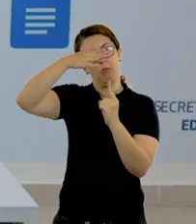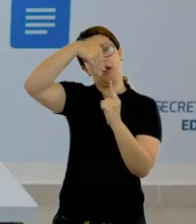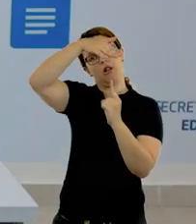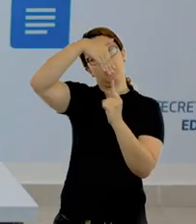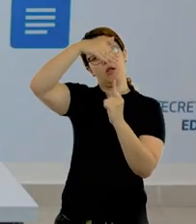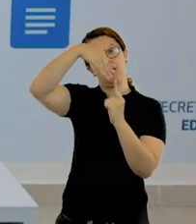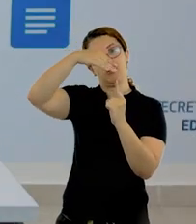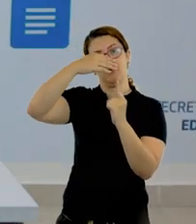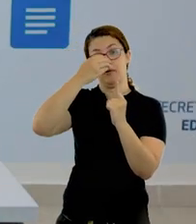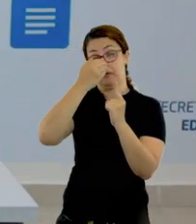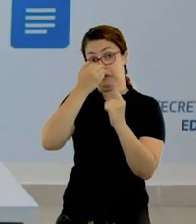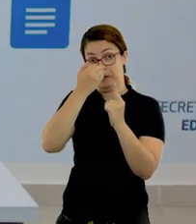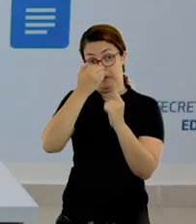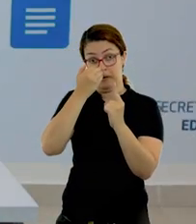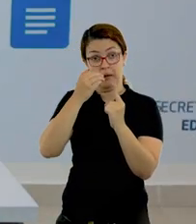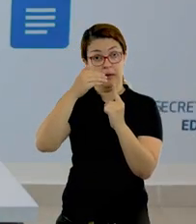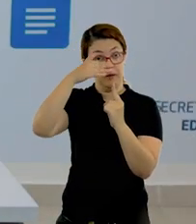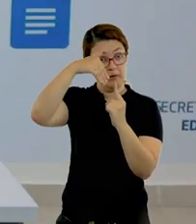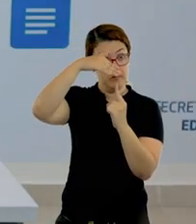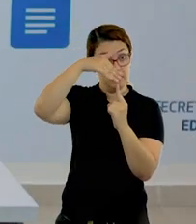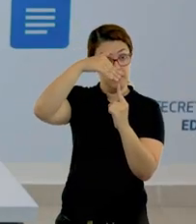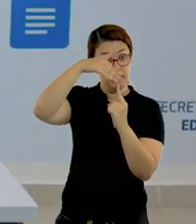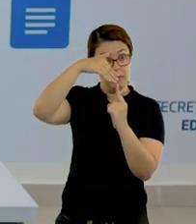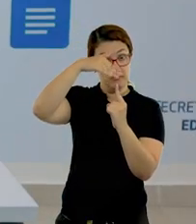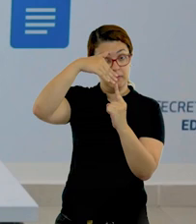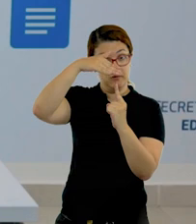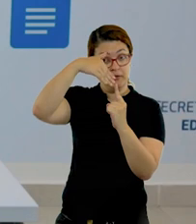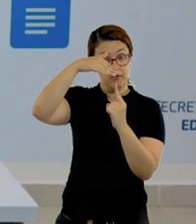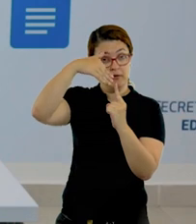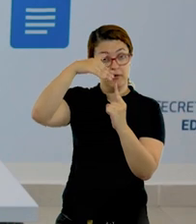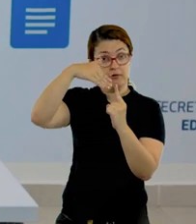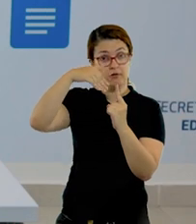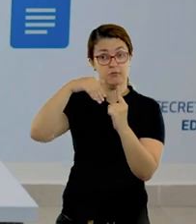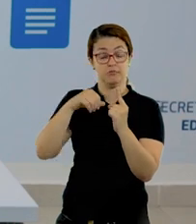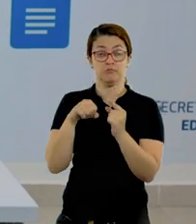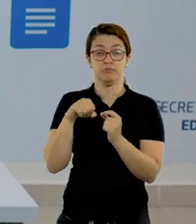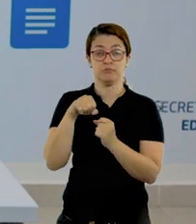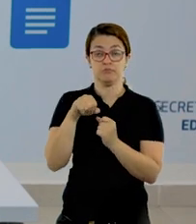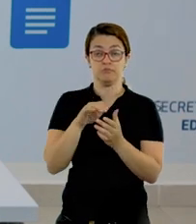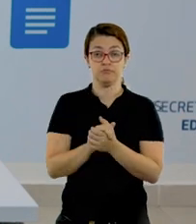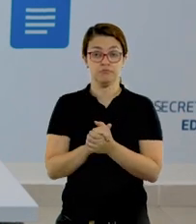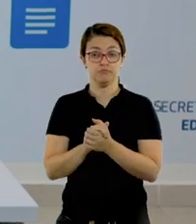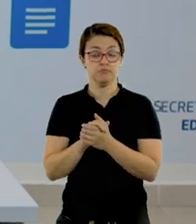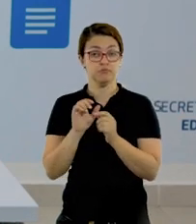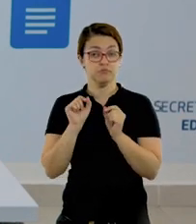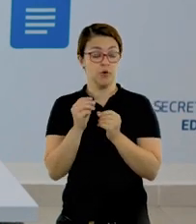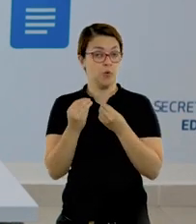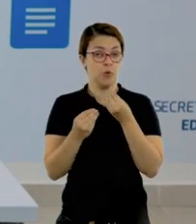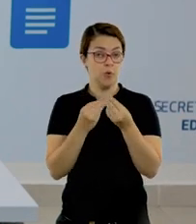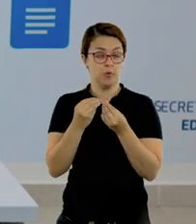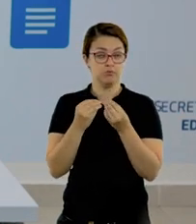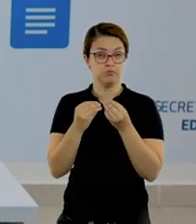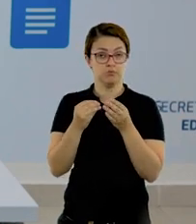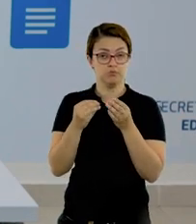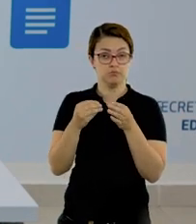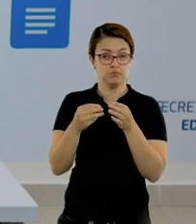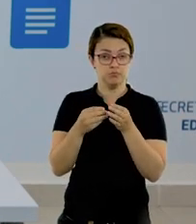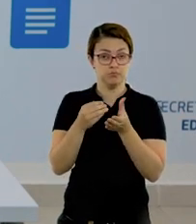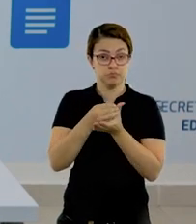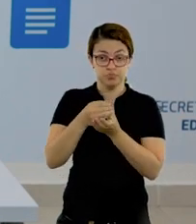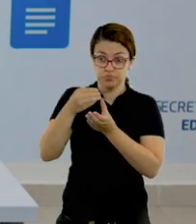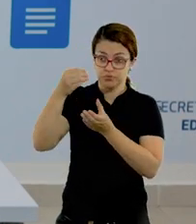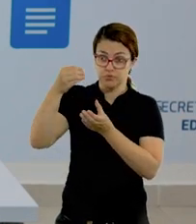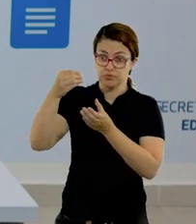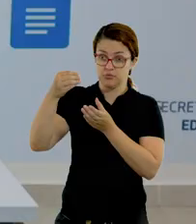cor que você quiser e forma a luva de boxe, tá bom? Para fixar no boneco, eu furei com a tesoura, né? Rasguei,